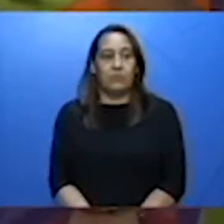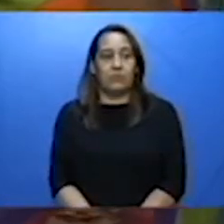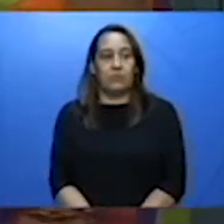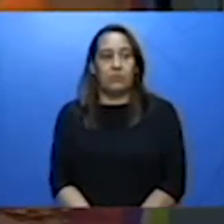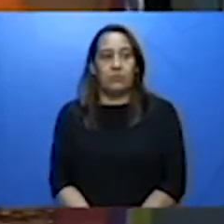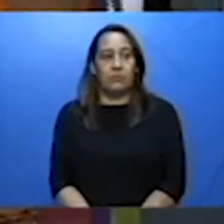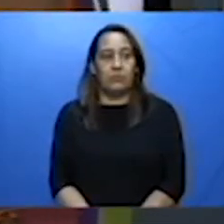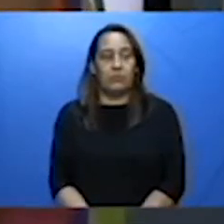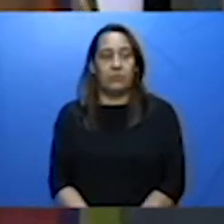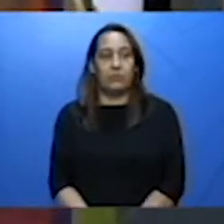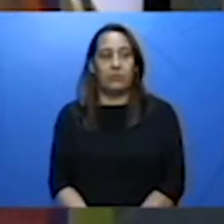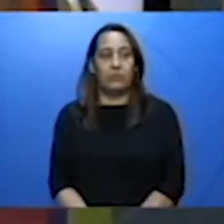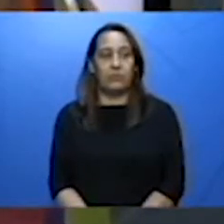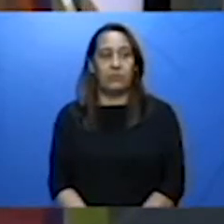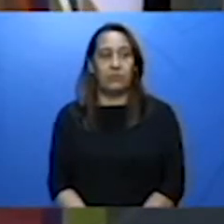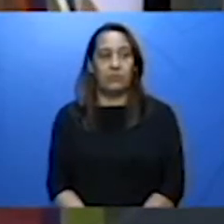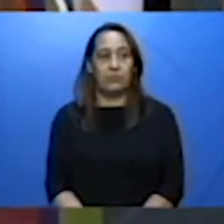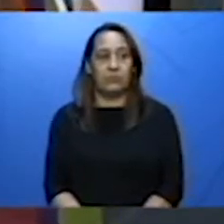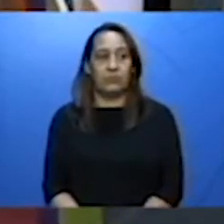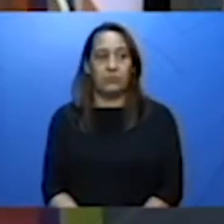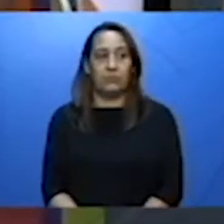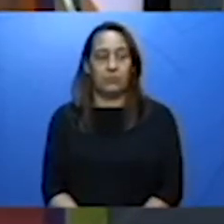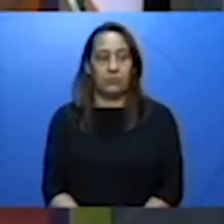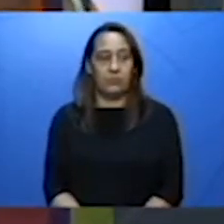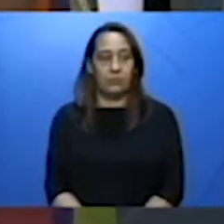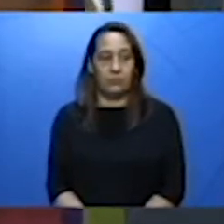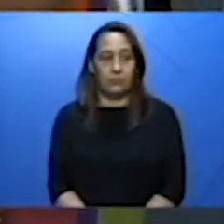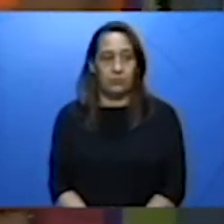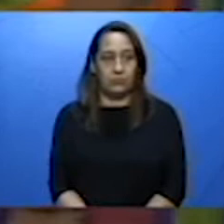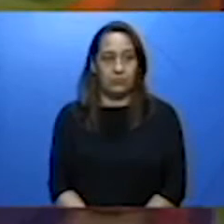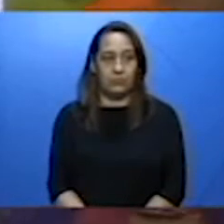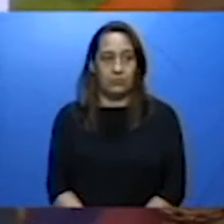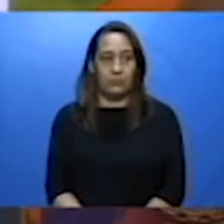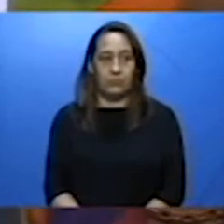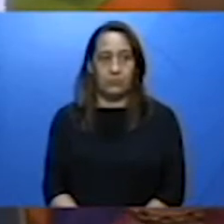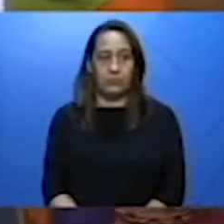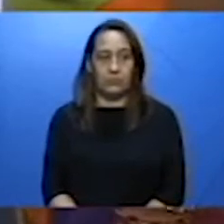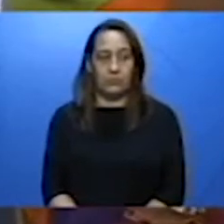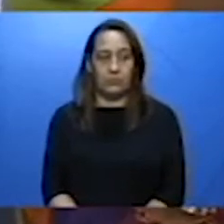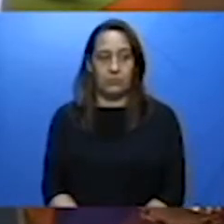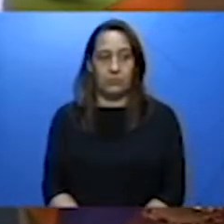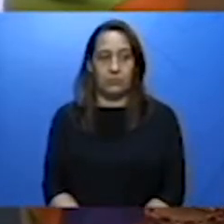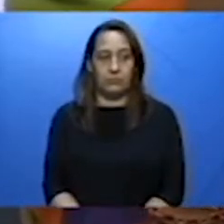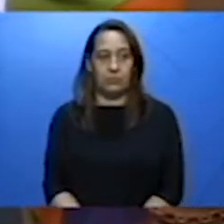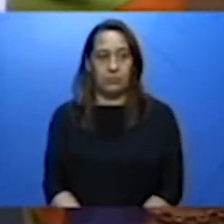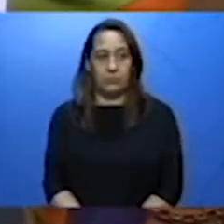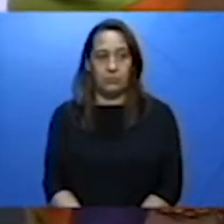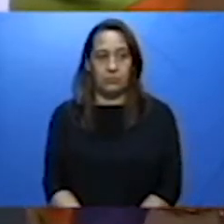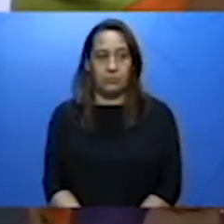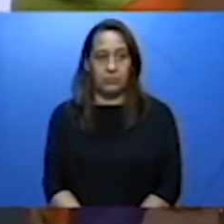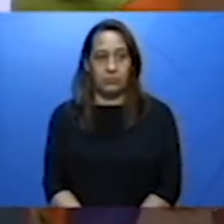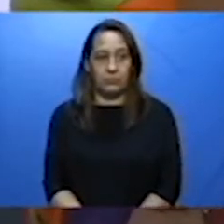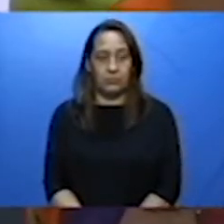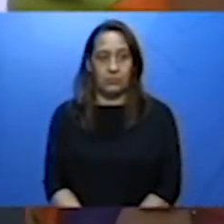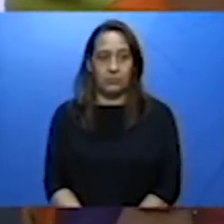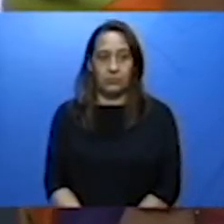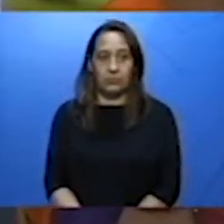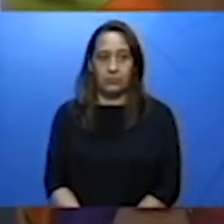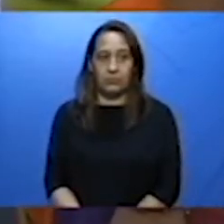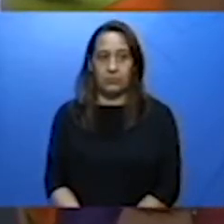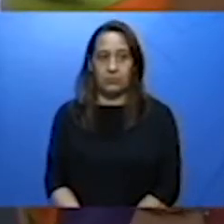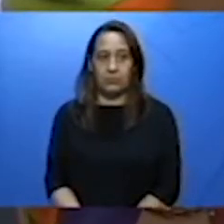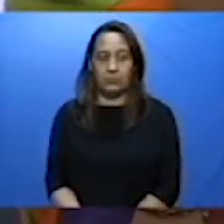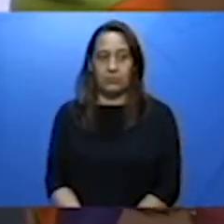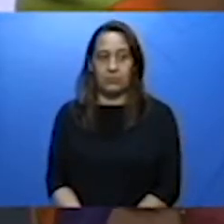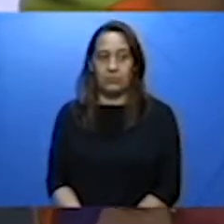Pego a segunda parcela, que é o 25, coloco embaixo, tá vendo? Ó, bem embaixo.